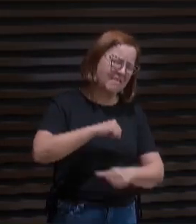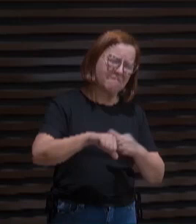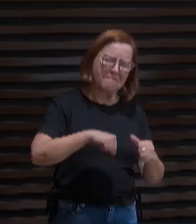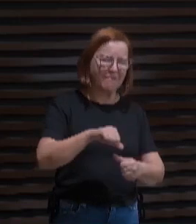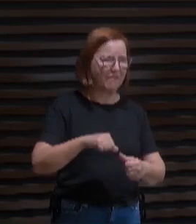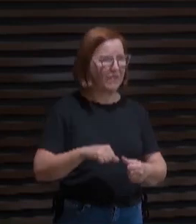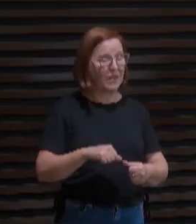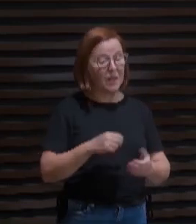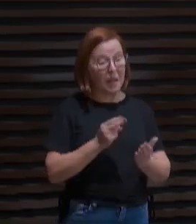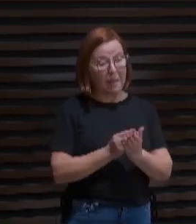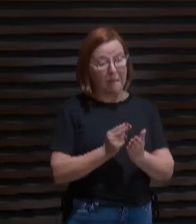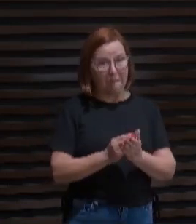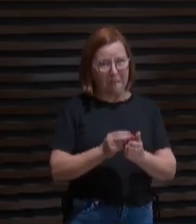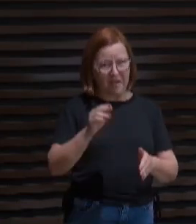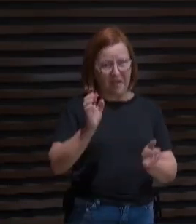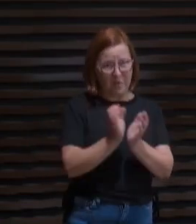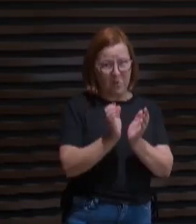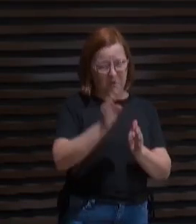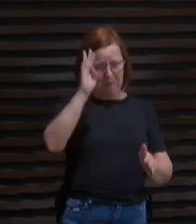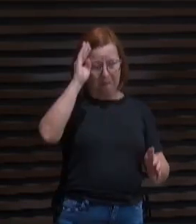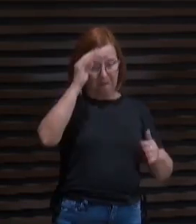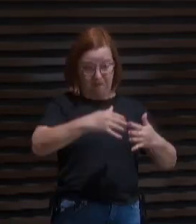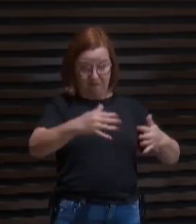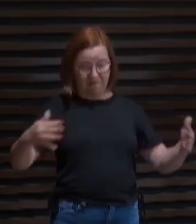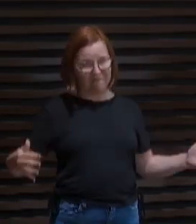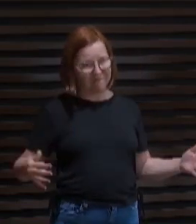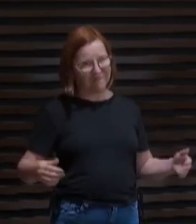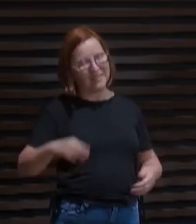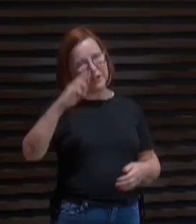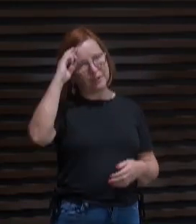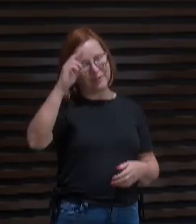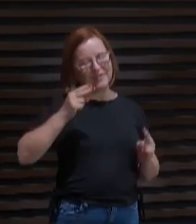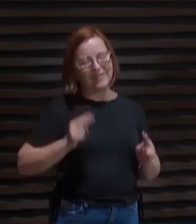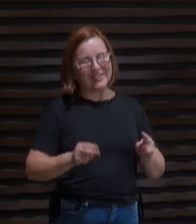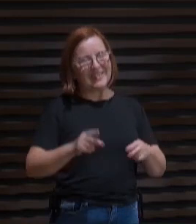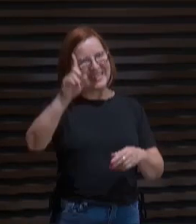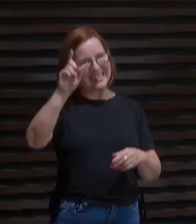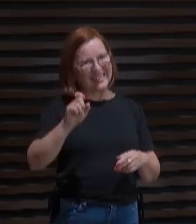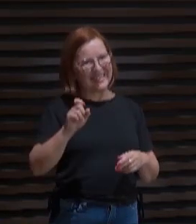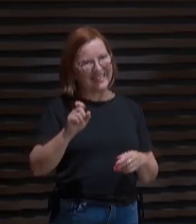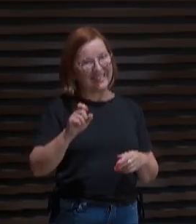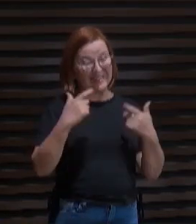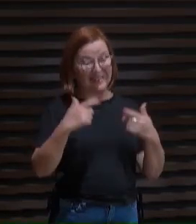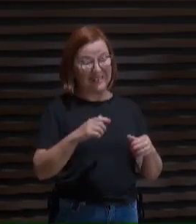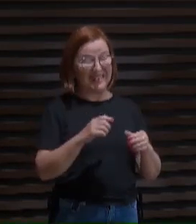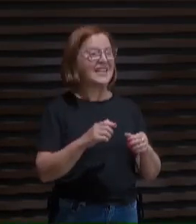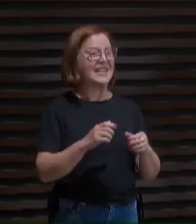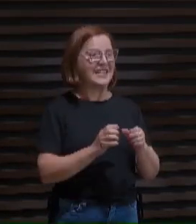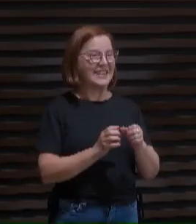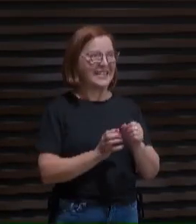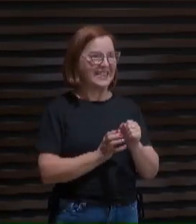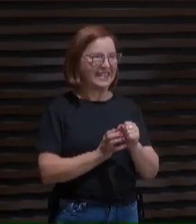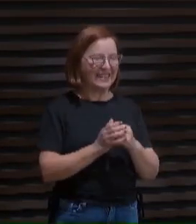um exército ao meu redor, o Senhor continua sendo esse refúgio e fortaleza e